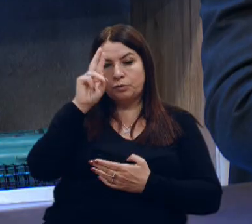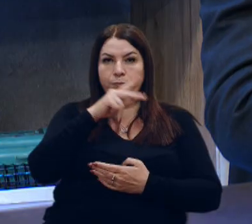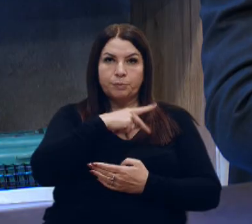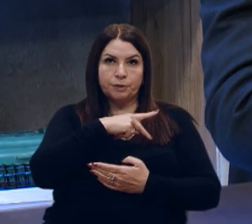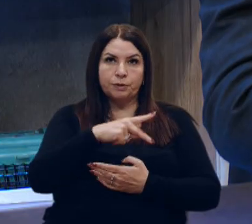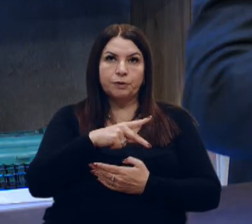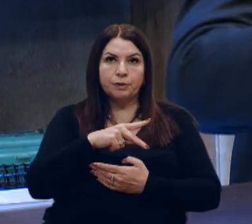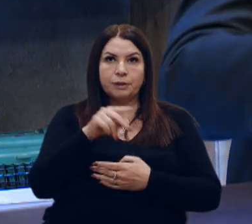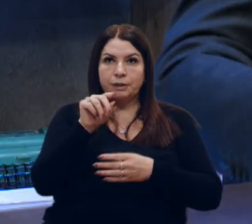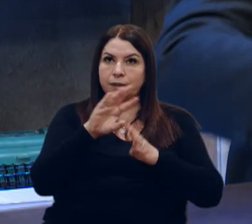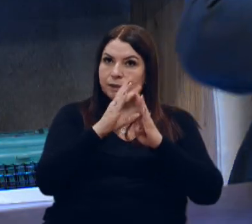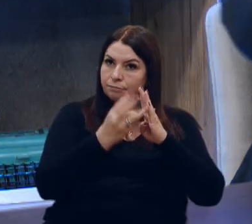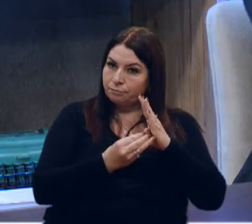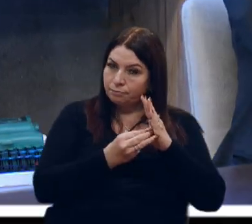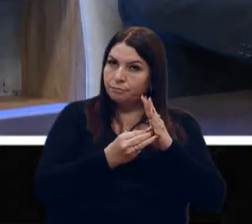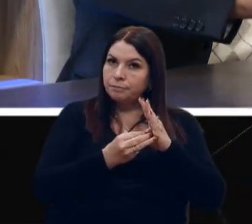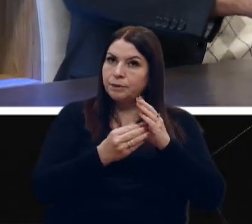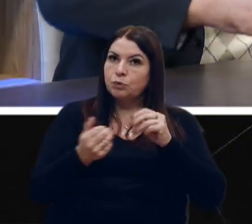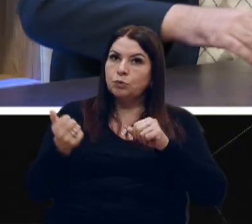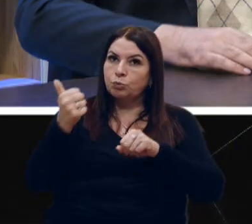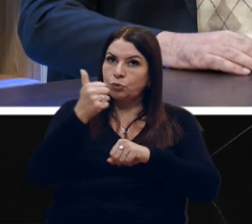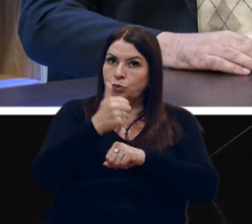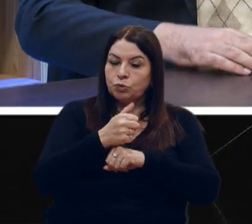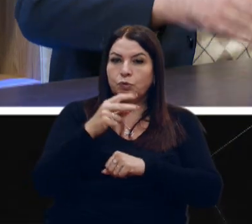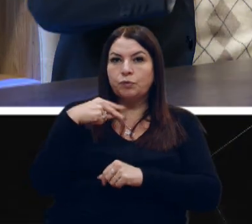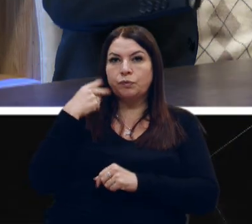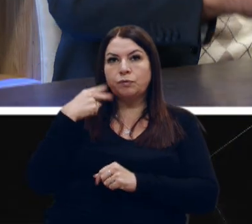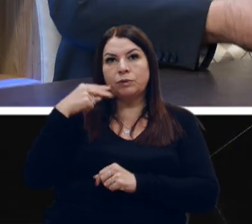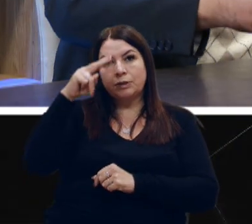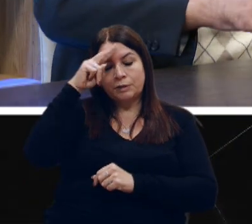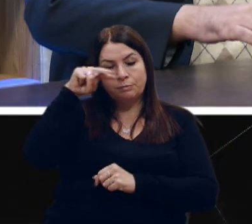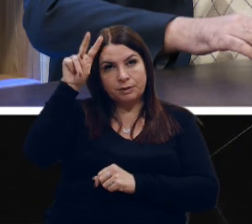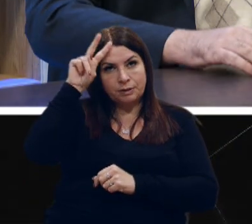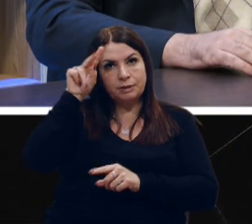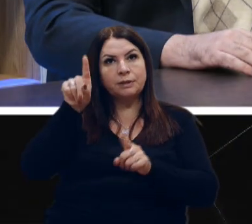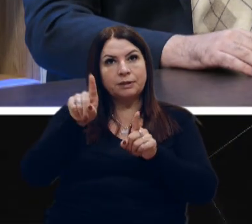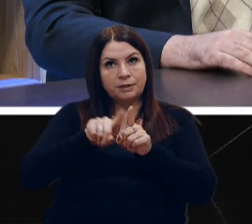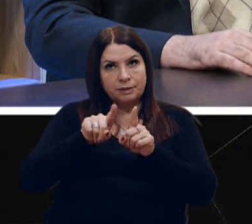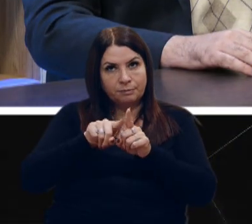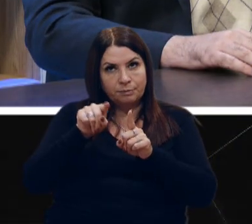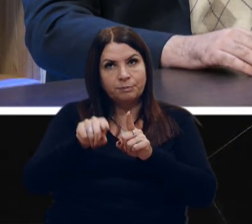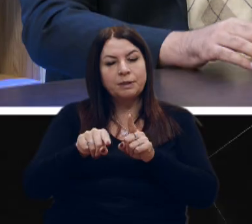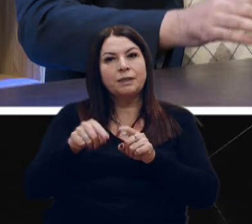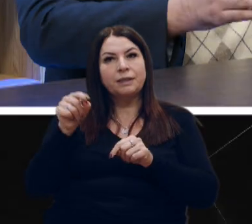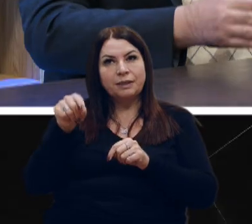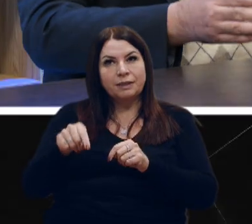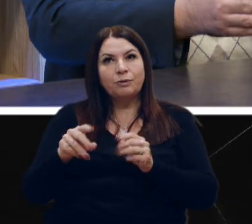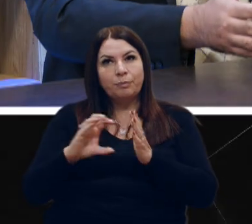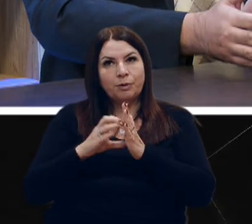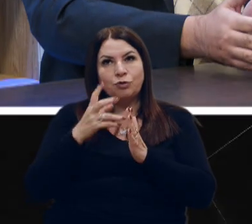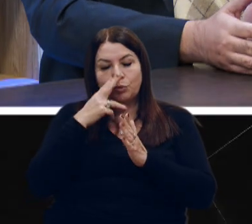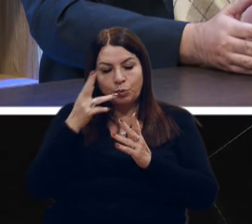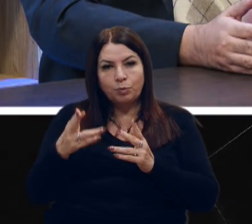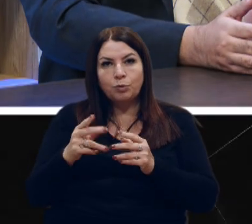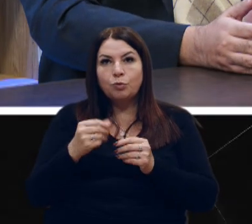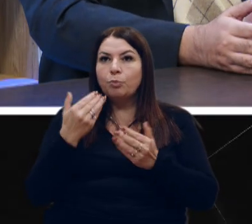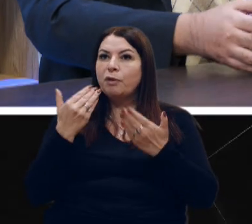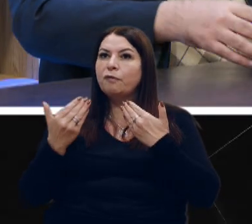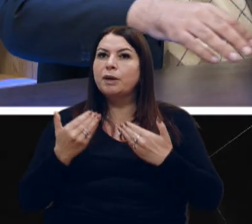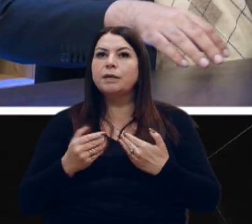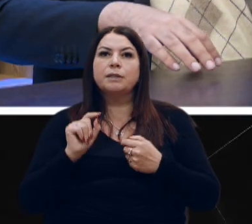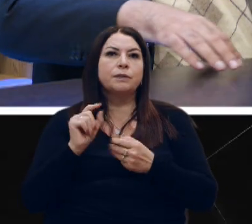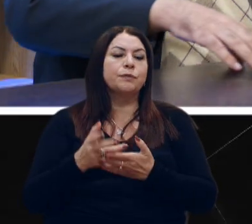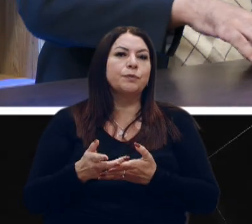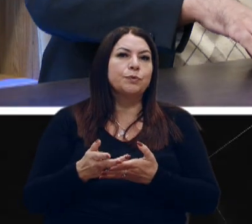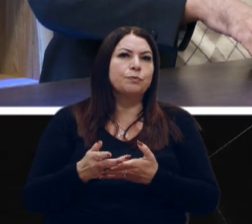diretor-presidente desta autarquia, substituído pelo vereador Edson da Rosa, também do Republicanos. Como é que o senhor avalia essa situação,